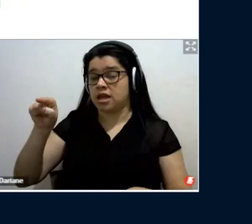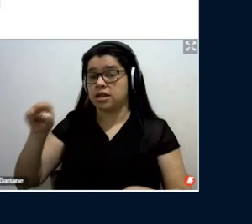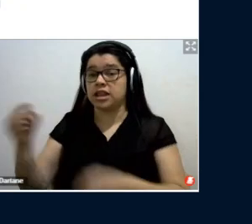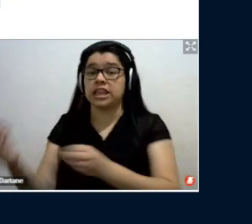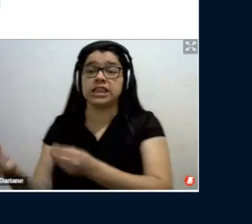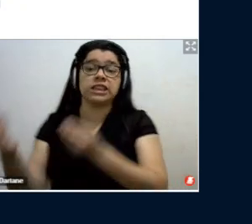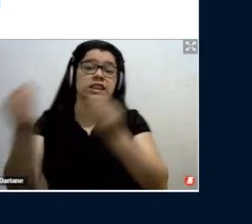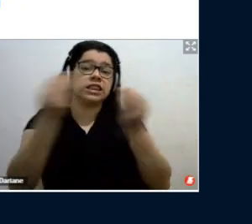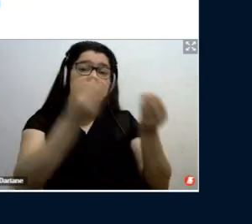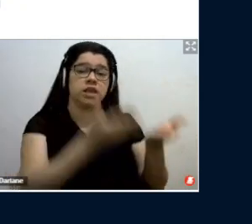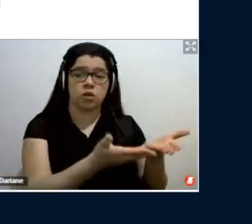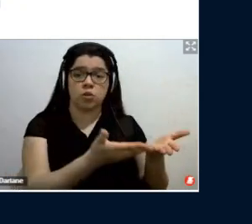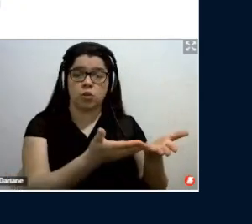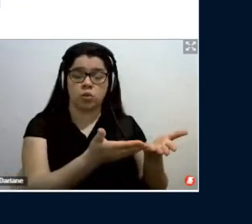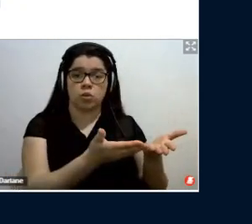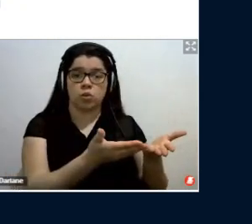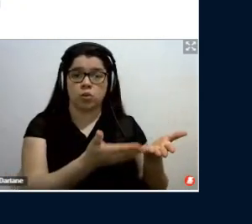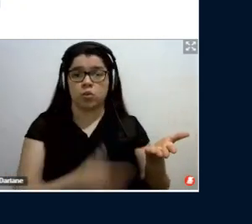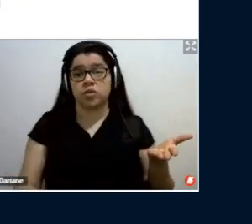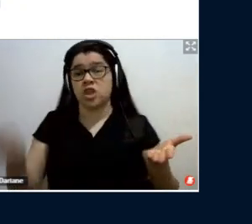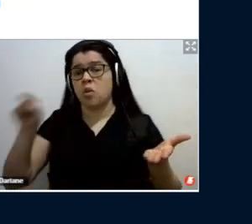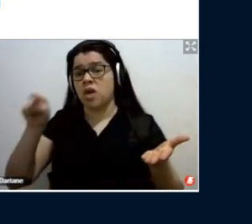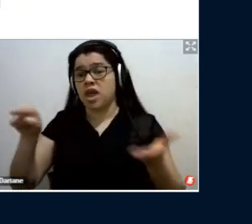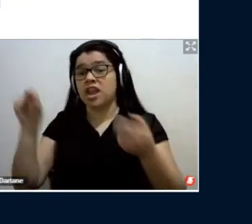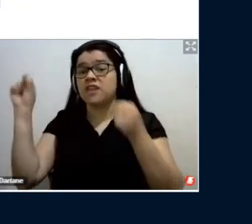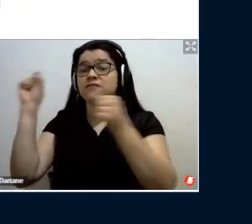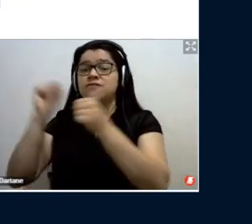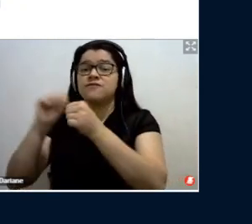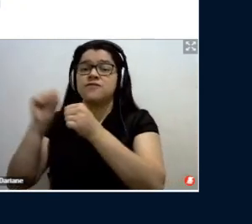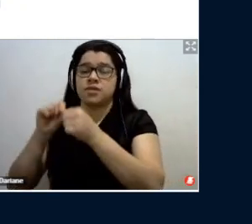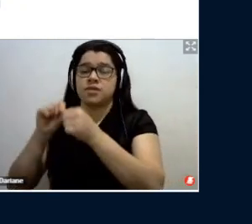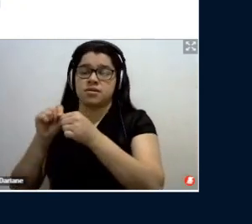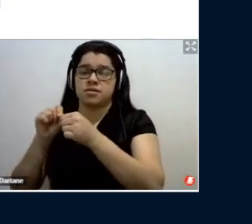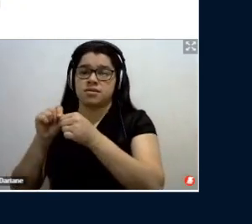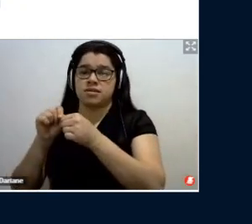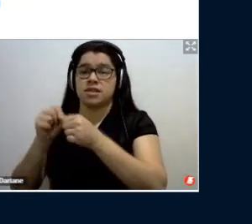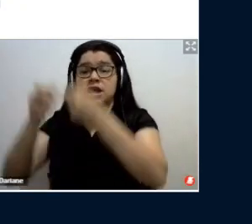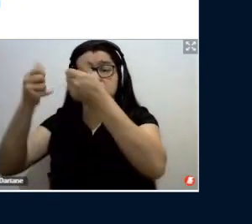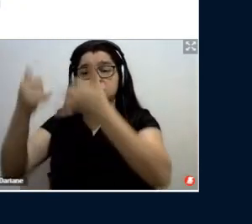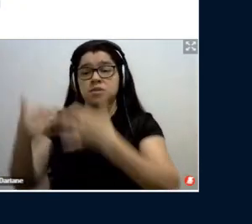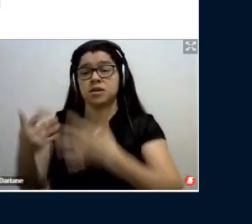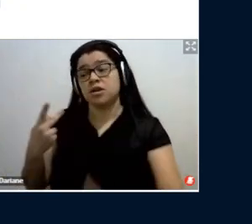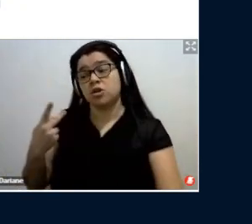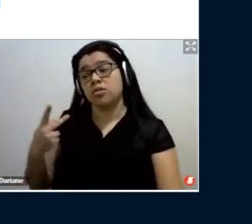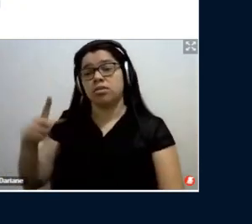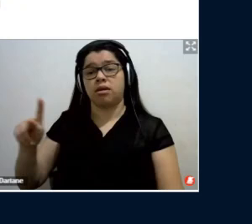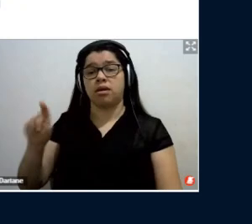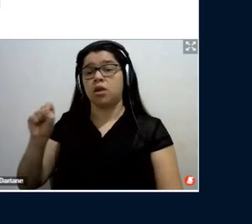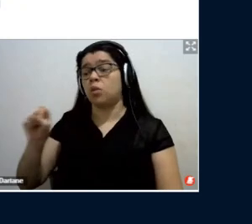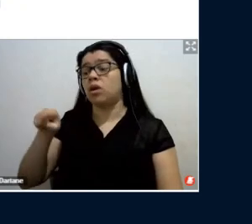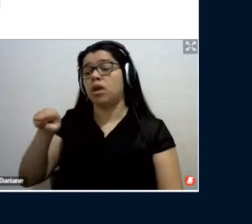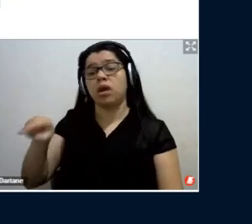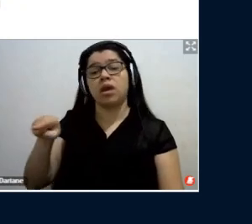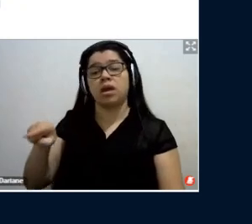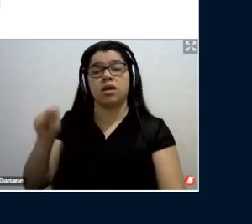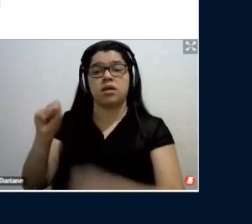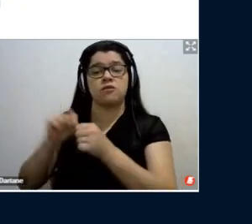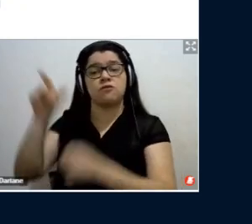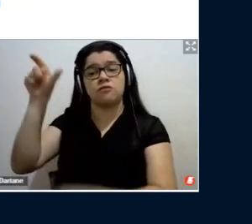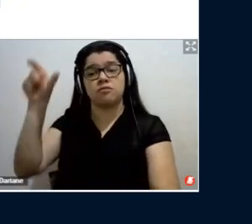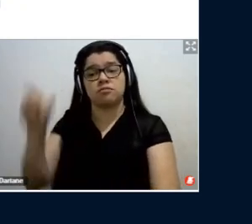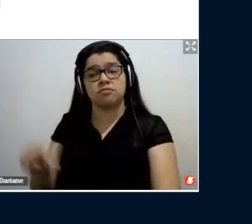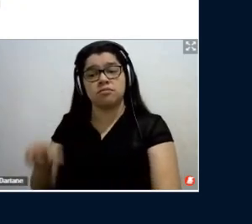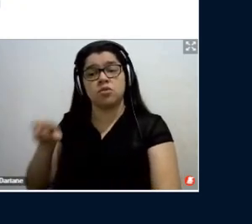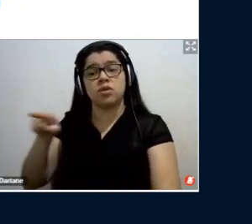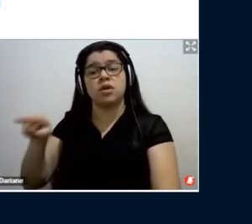Tá? O que o sujeito fez. Está falando sobre alguma coisa que o sujeito fez. E nesse caso o